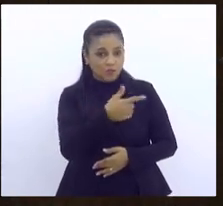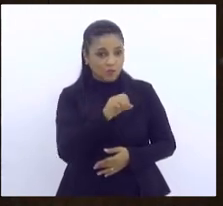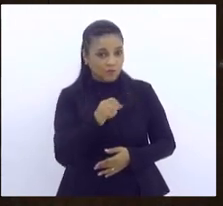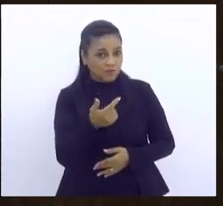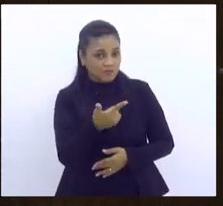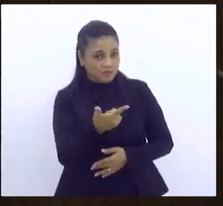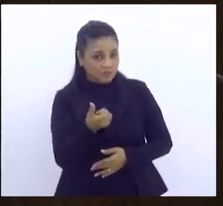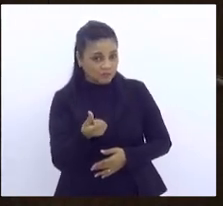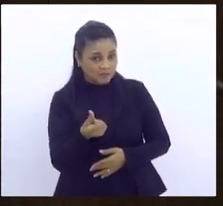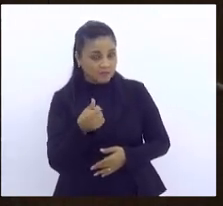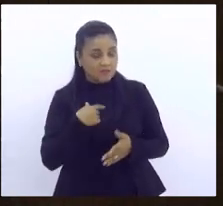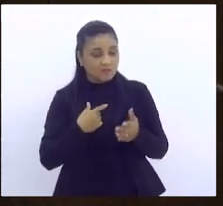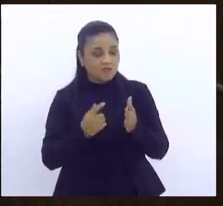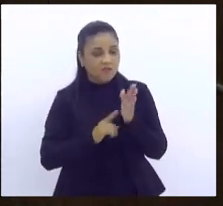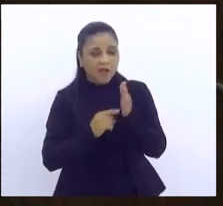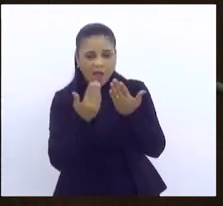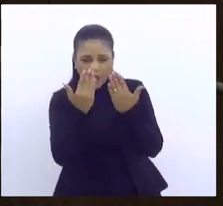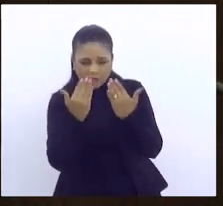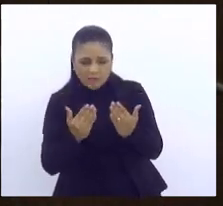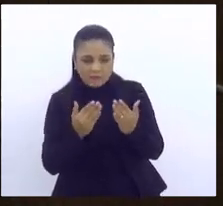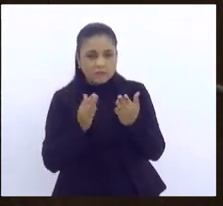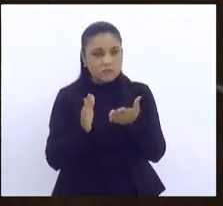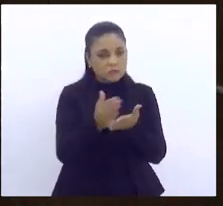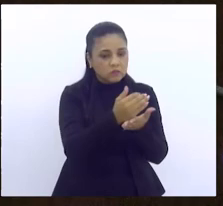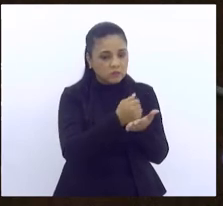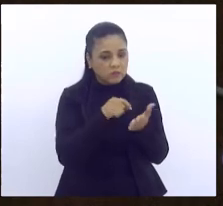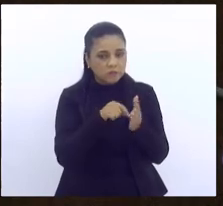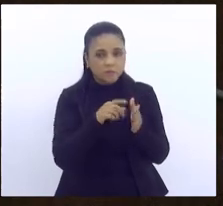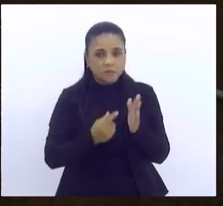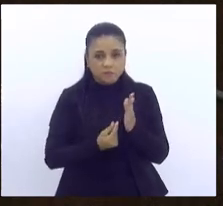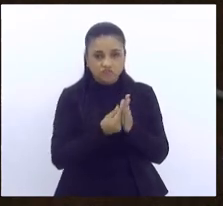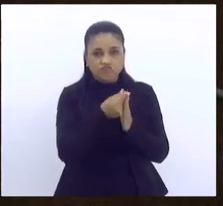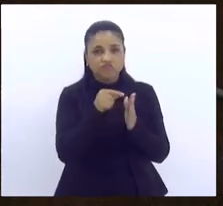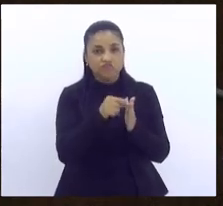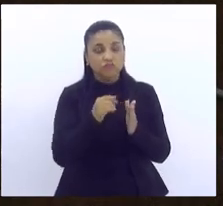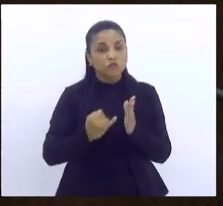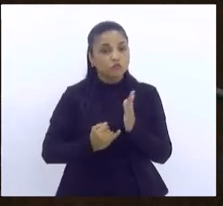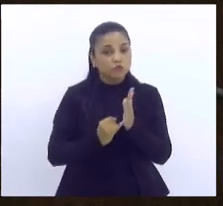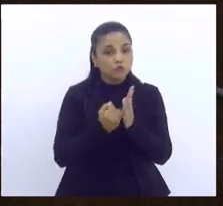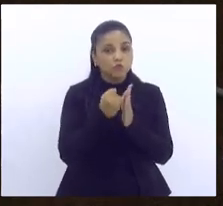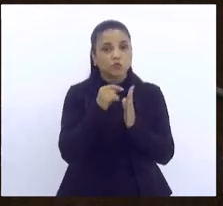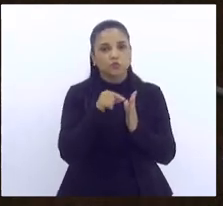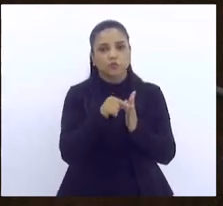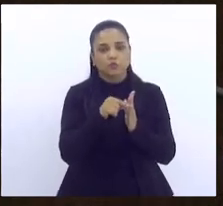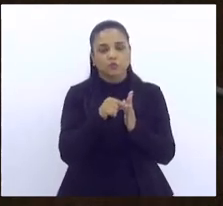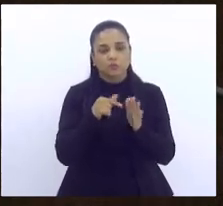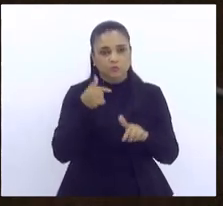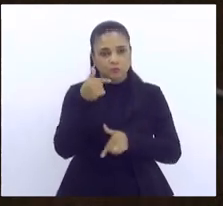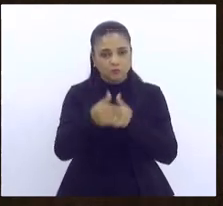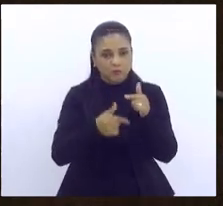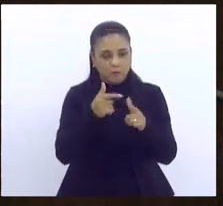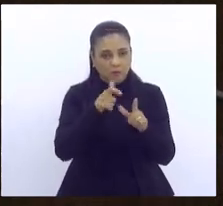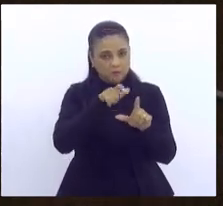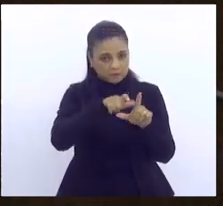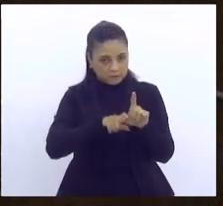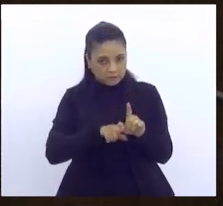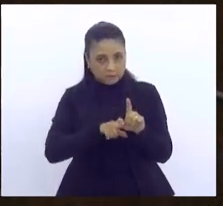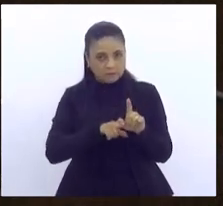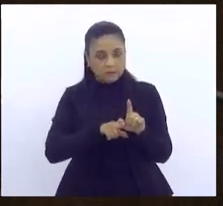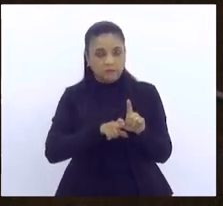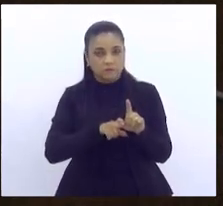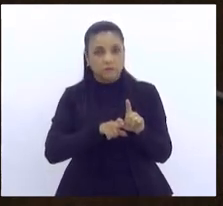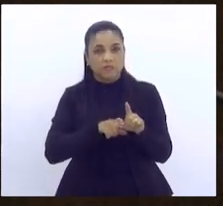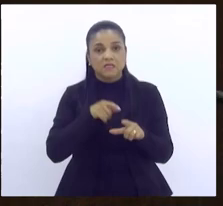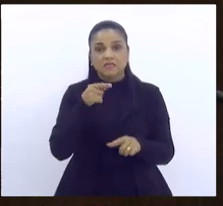senhor presidente. Nós estamos pagando de principal juro do serviço da dívida